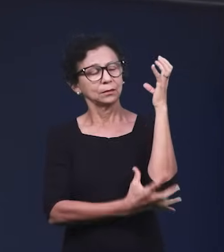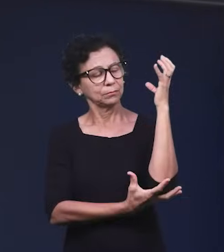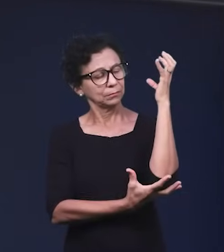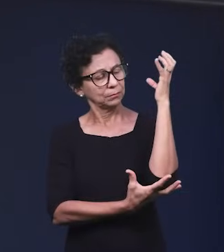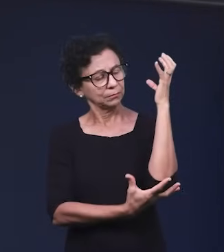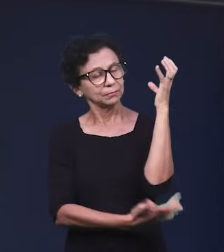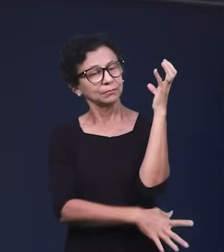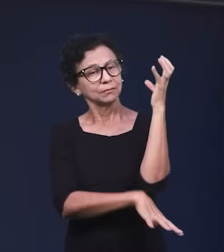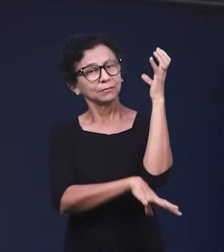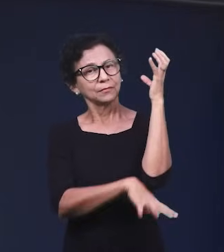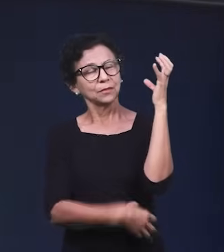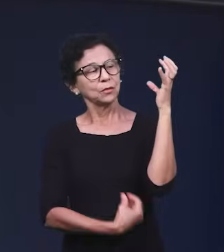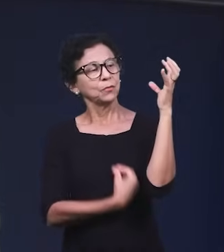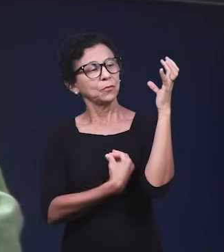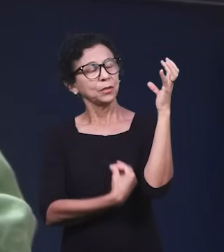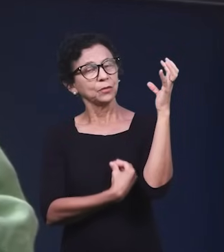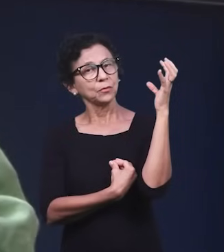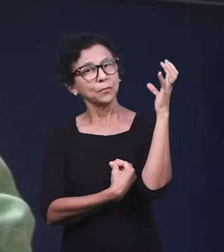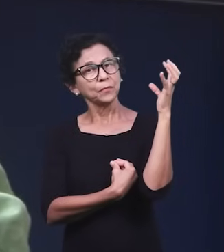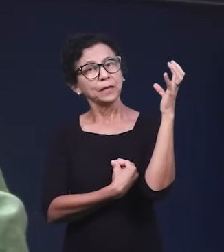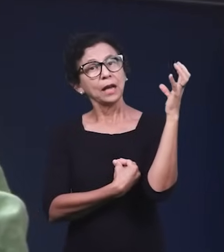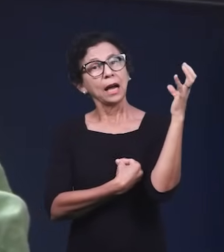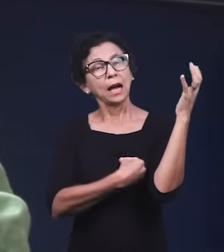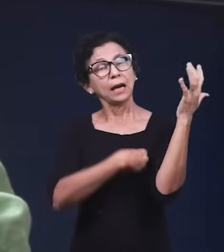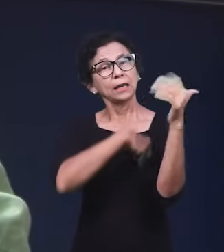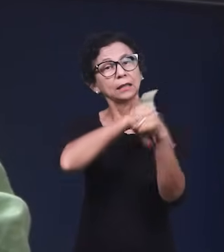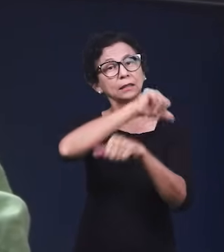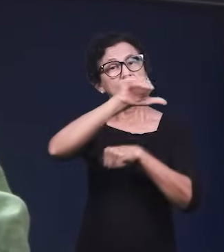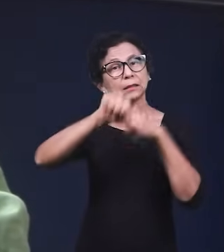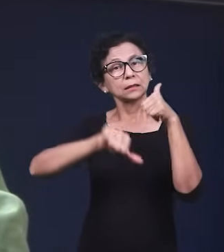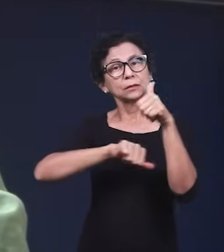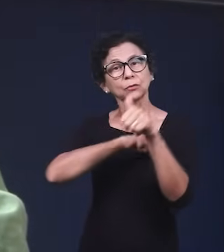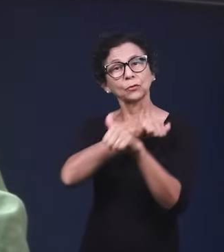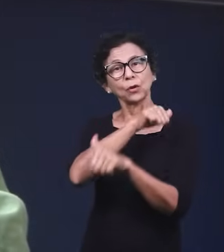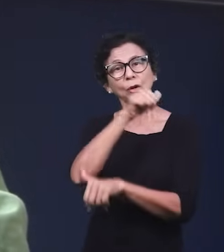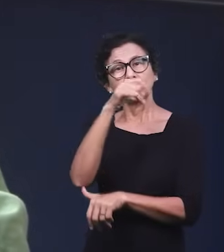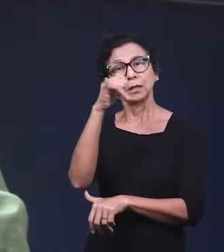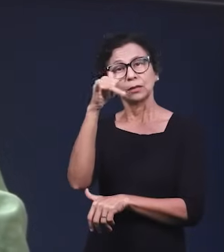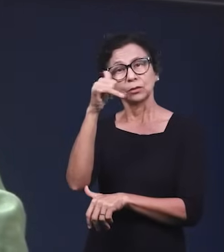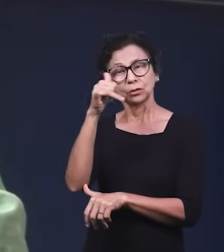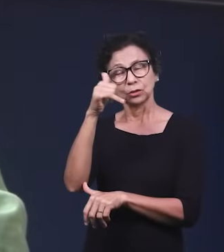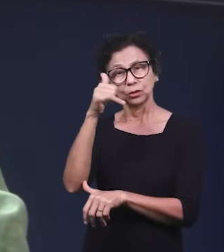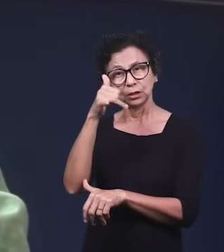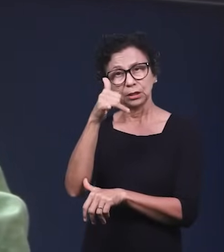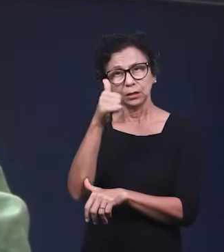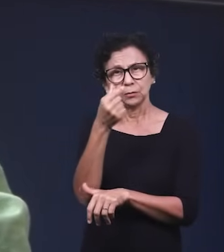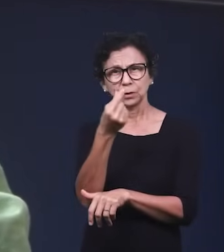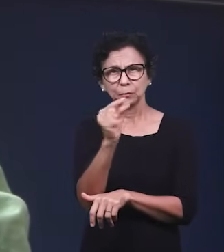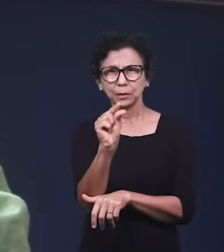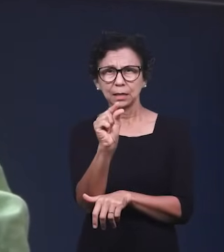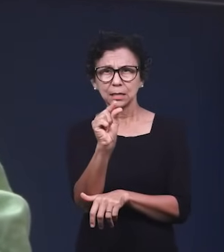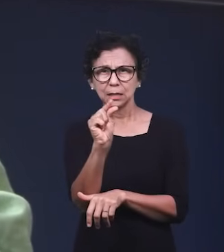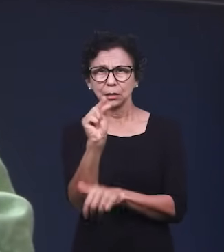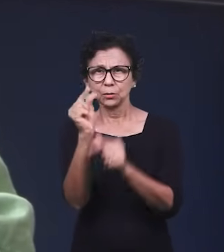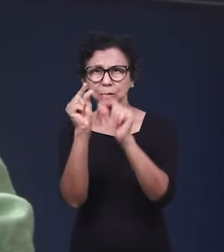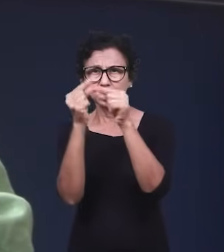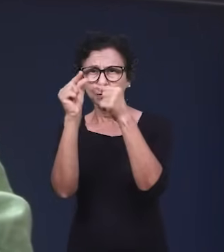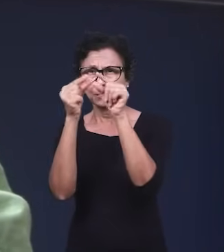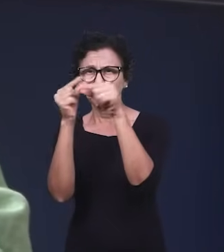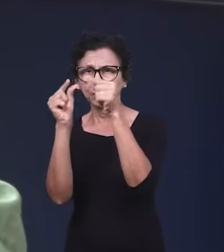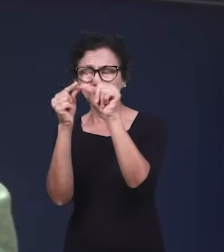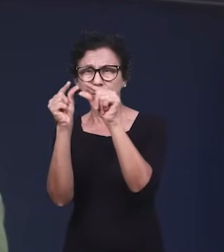assim que é a transformação dessa energia capturada né ali então pela por essas moléculas de clorofila